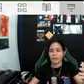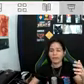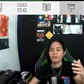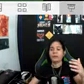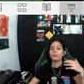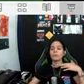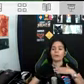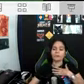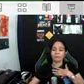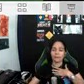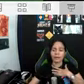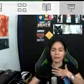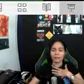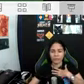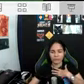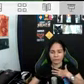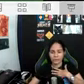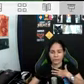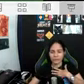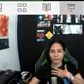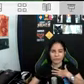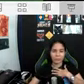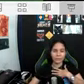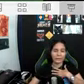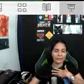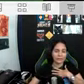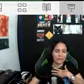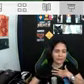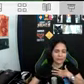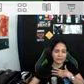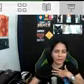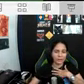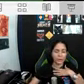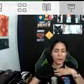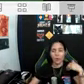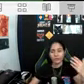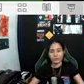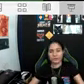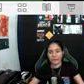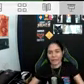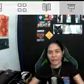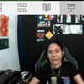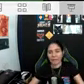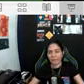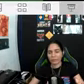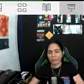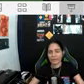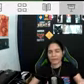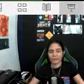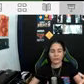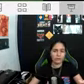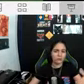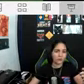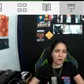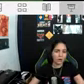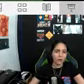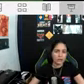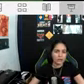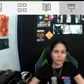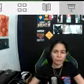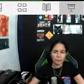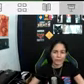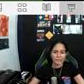tá? Então, o meu trabalho pode ter, vamos supor, variação de indivíduo. O de Lucinéia pode ter variação